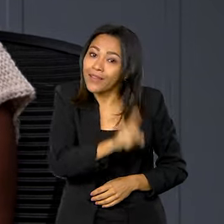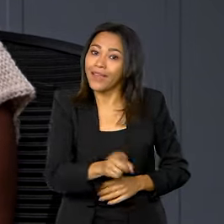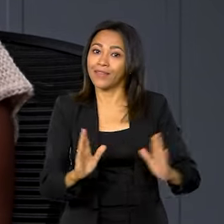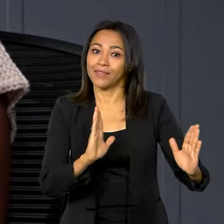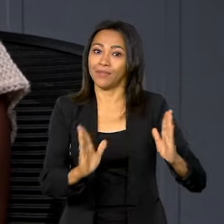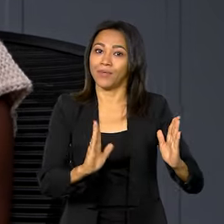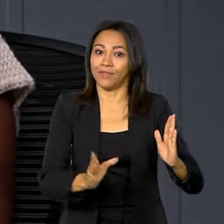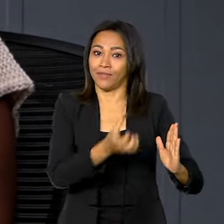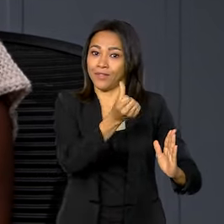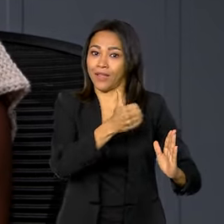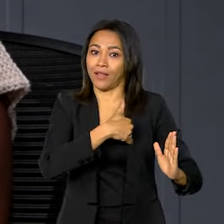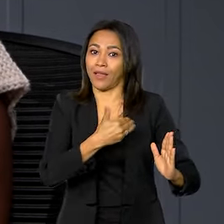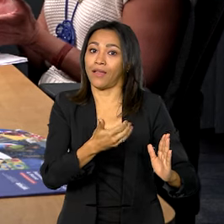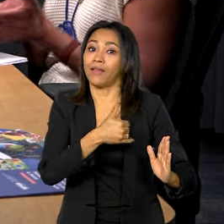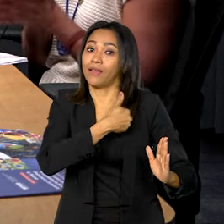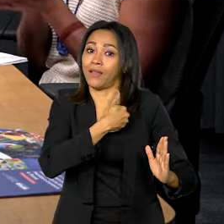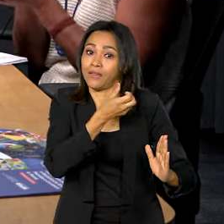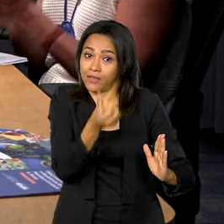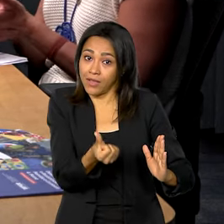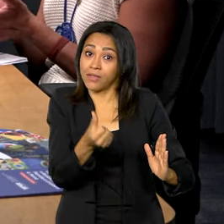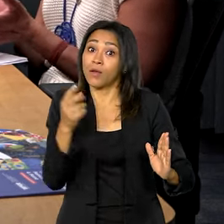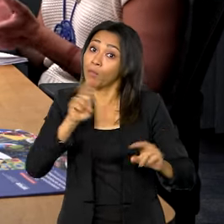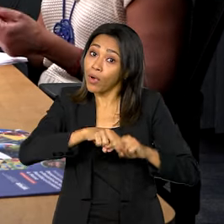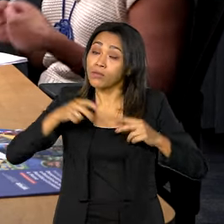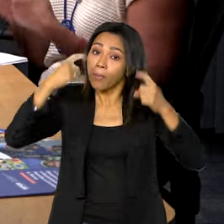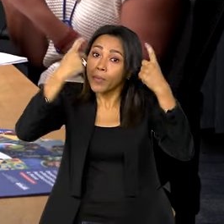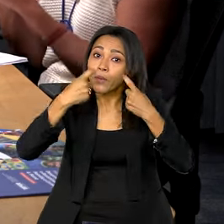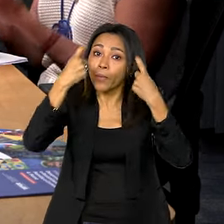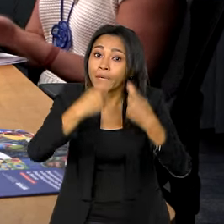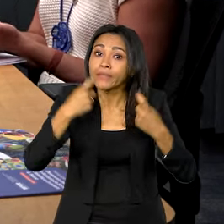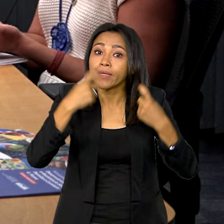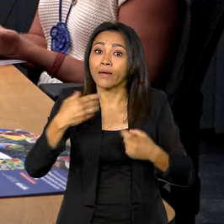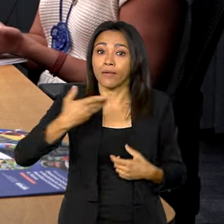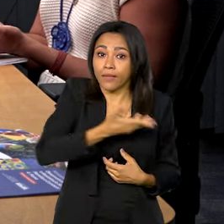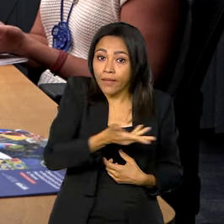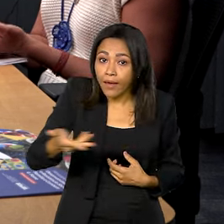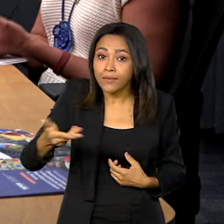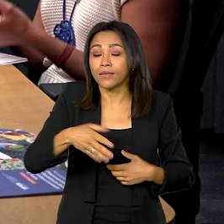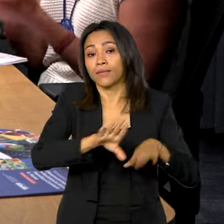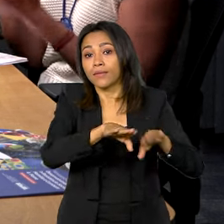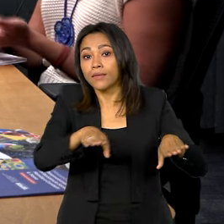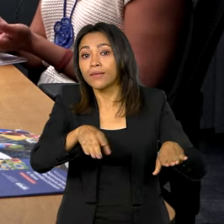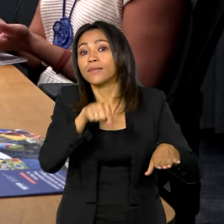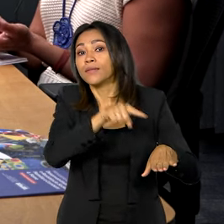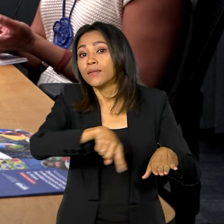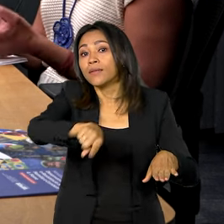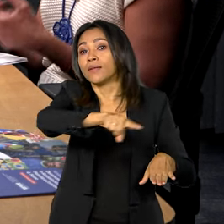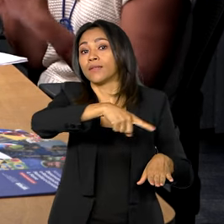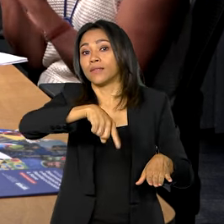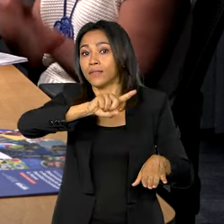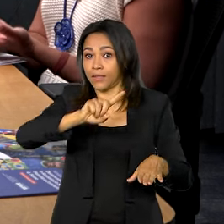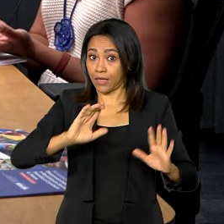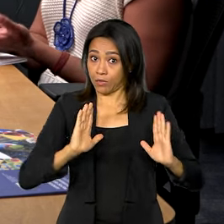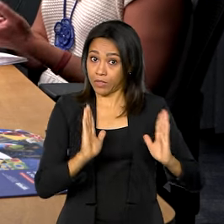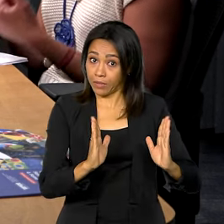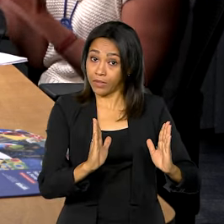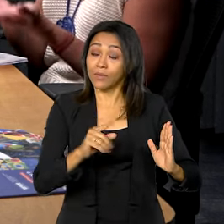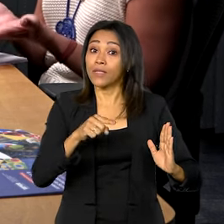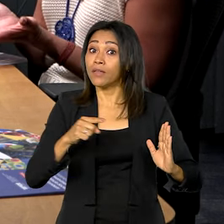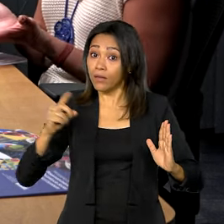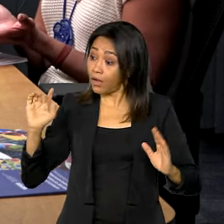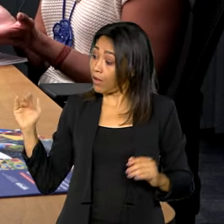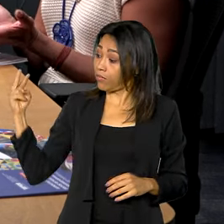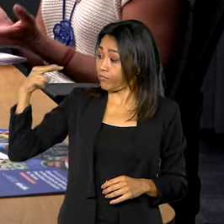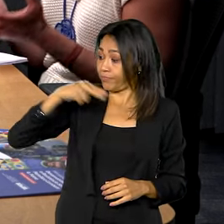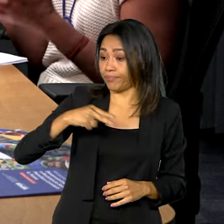a primeira infância que foi exatamente por uma preocupação de inserir mais sabe essa população essa primeira infância que